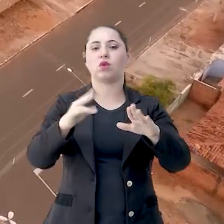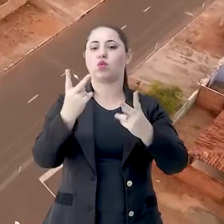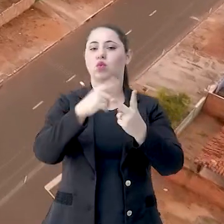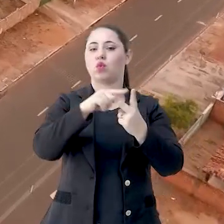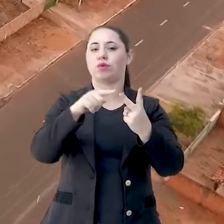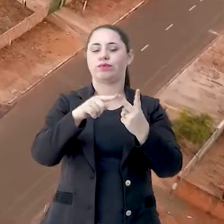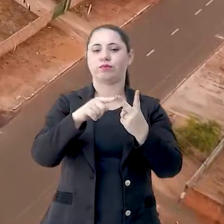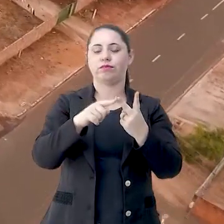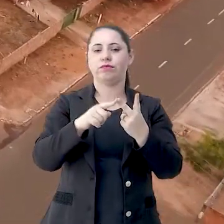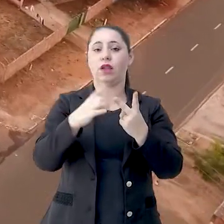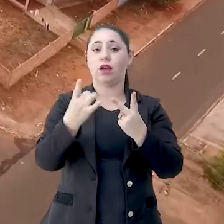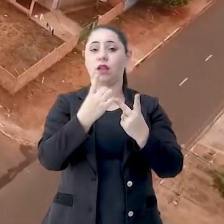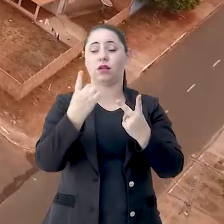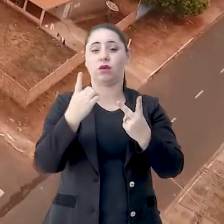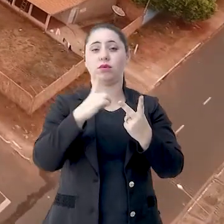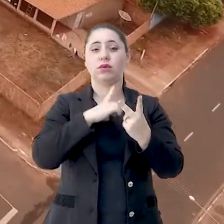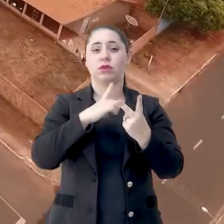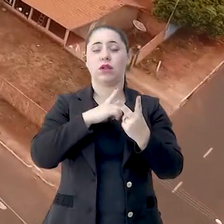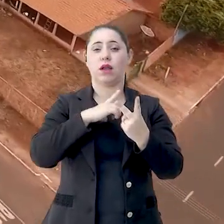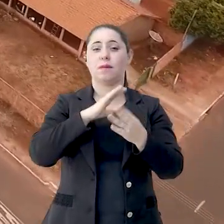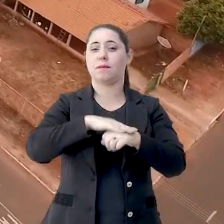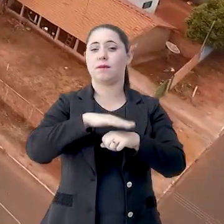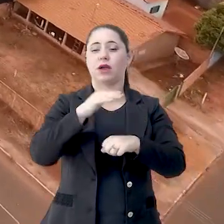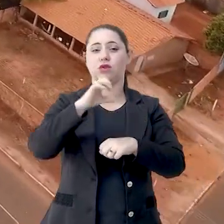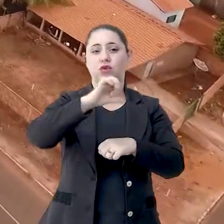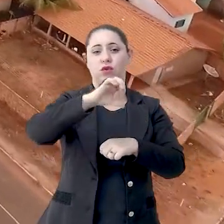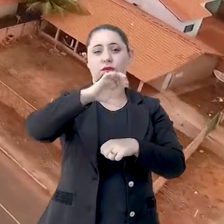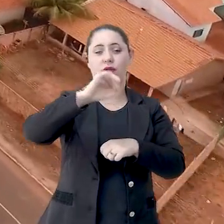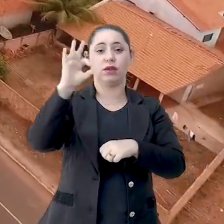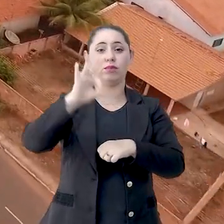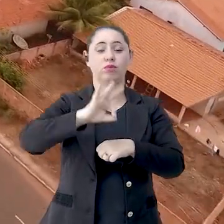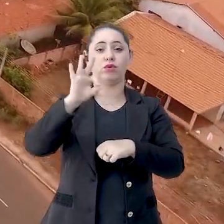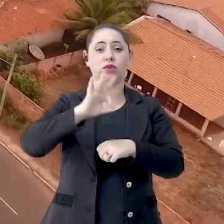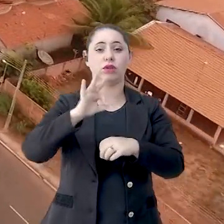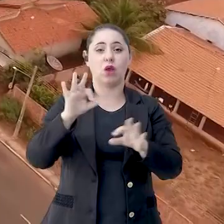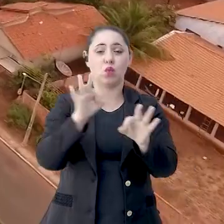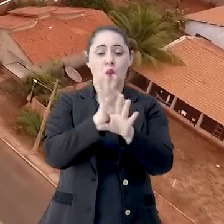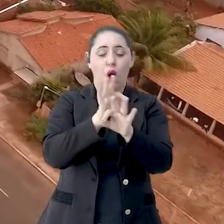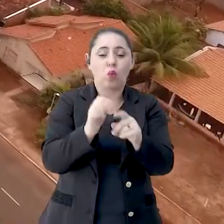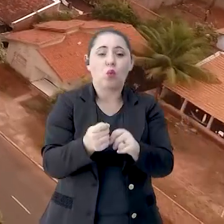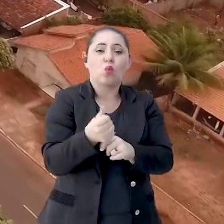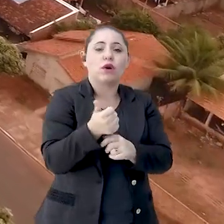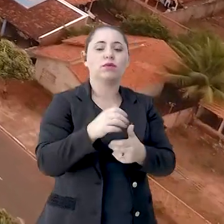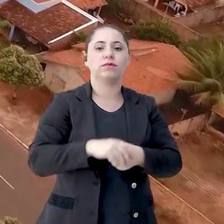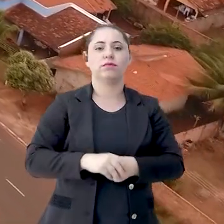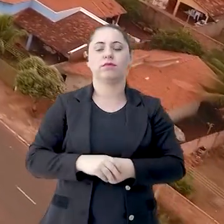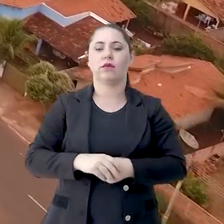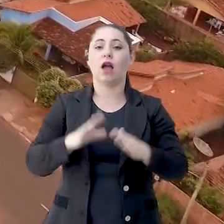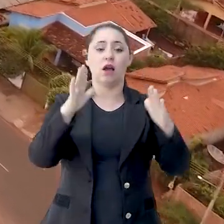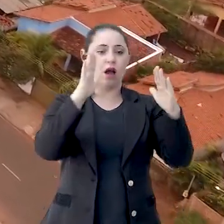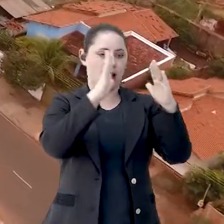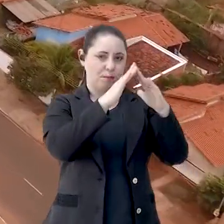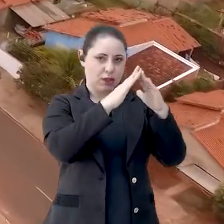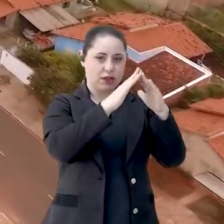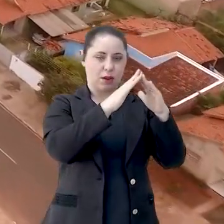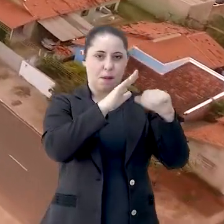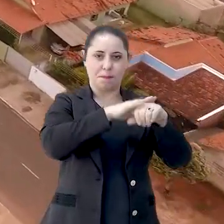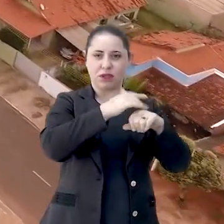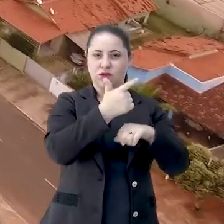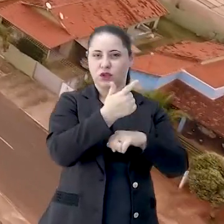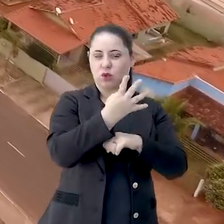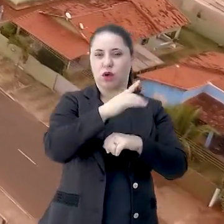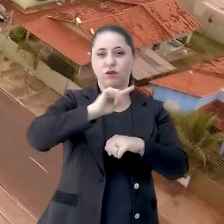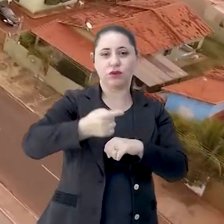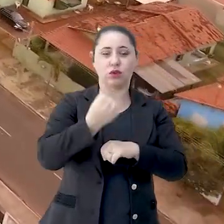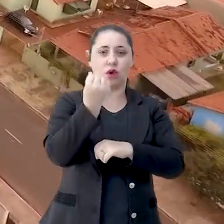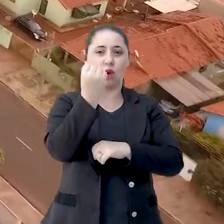de 24,8 milhões em 392 moradias, sendo que 192